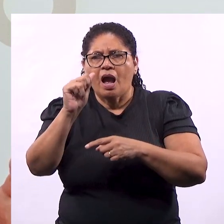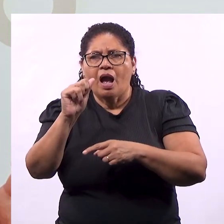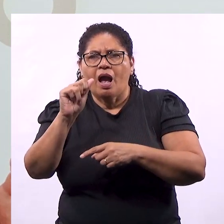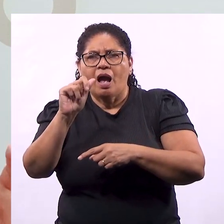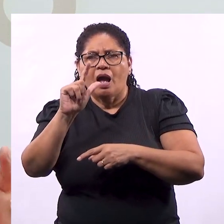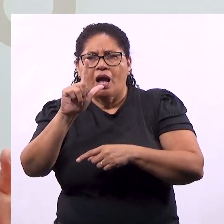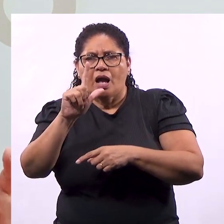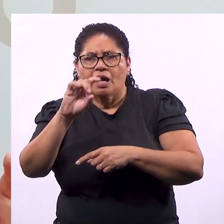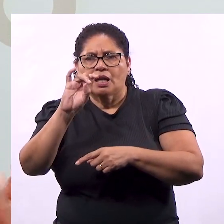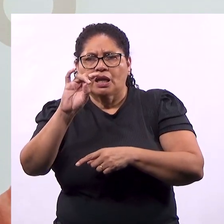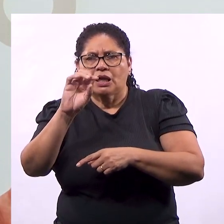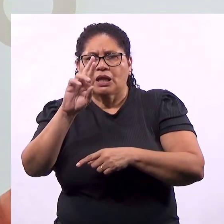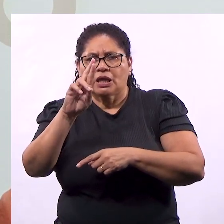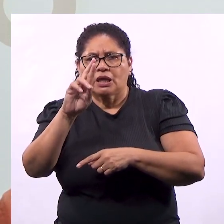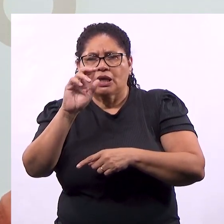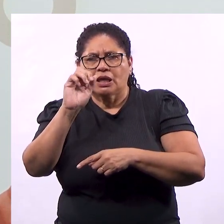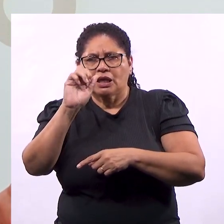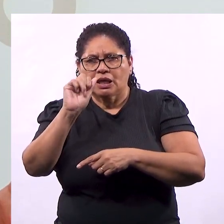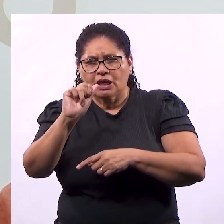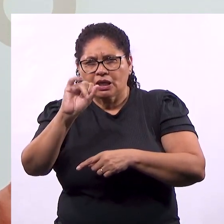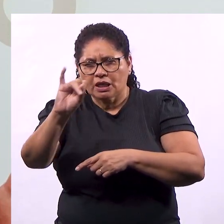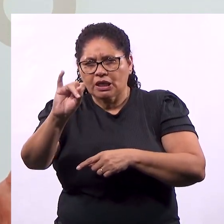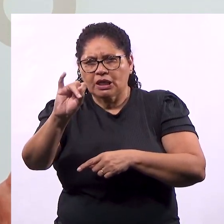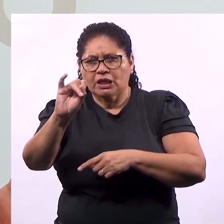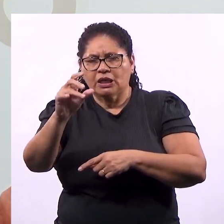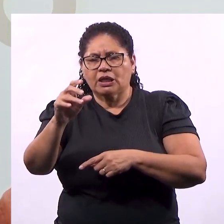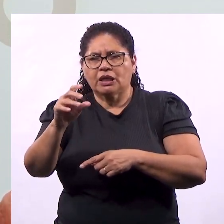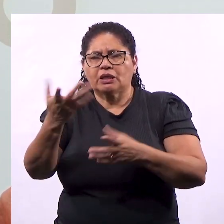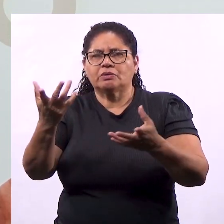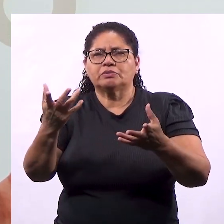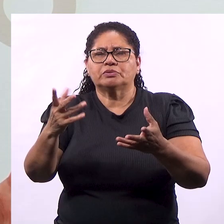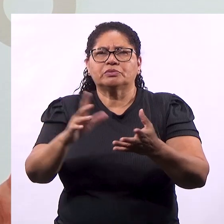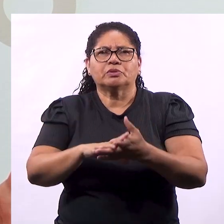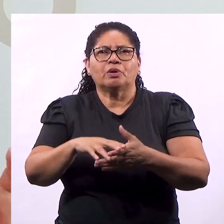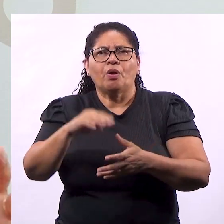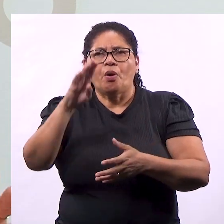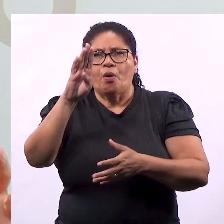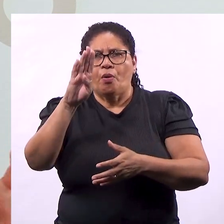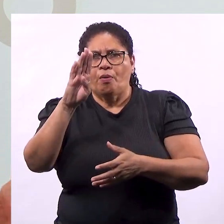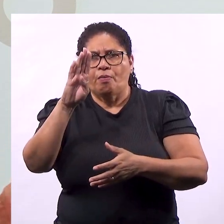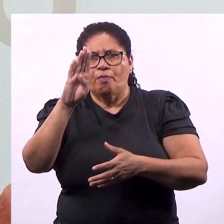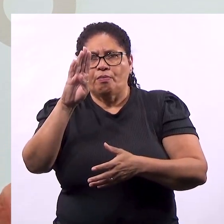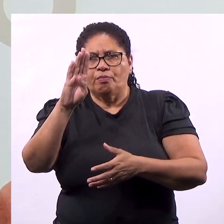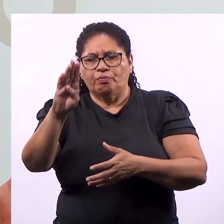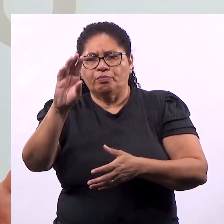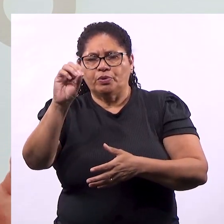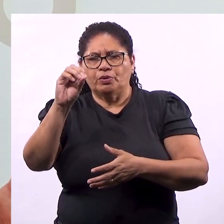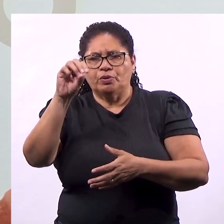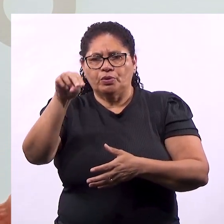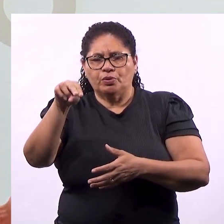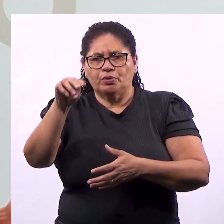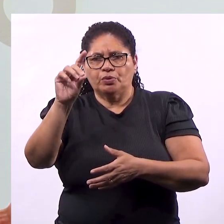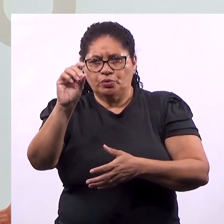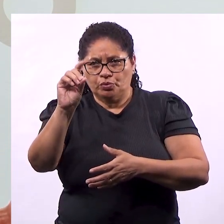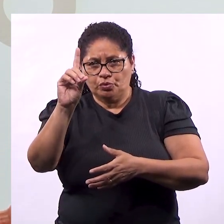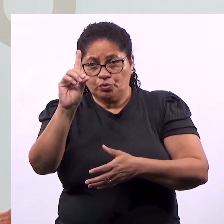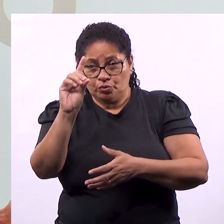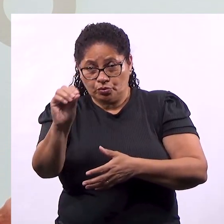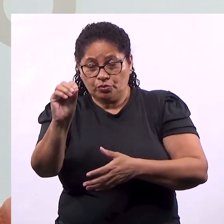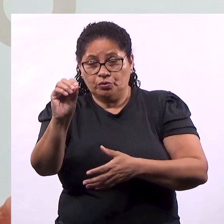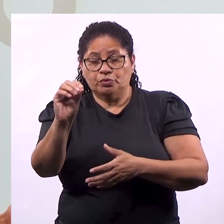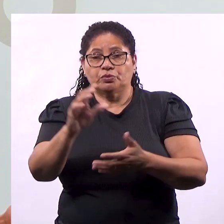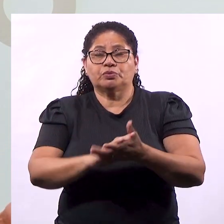escolher o alecrim o que que outros vão no boldo ou vão escolher a chicória né vai depender aí do que vocês ouvirem